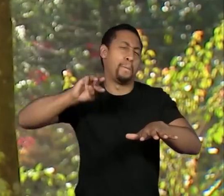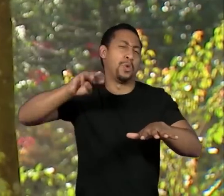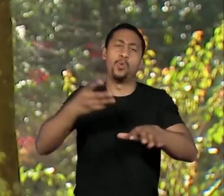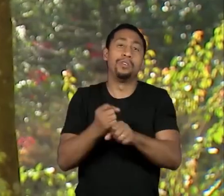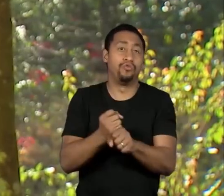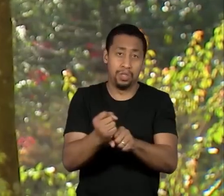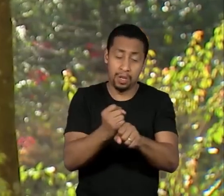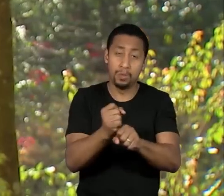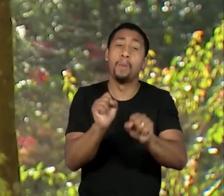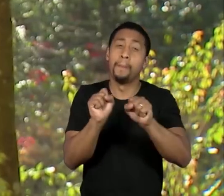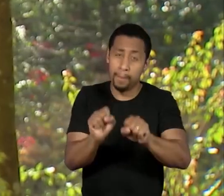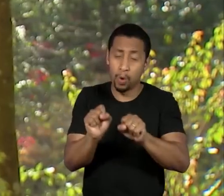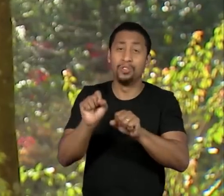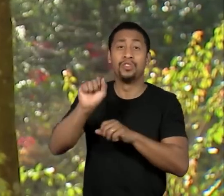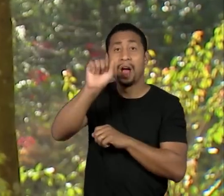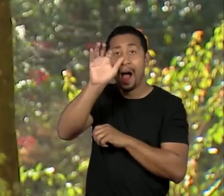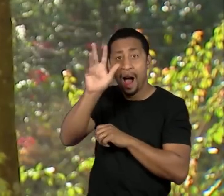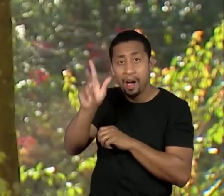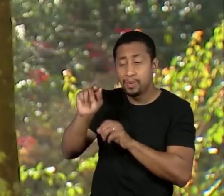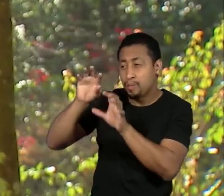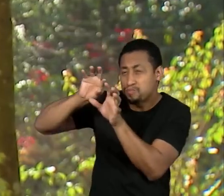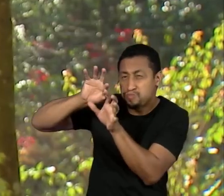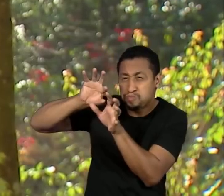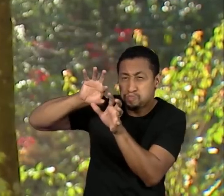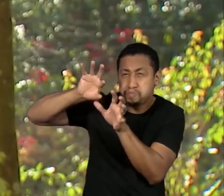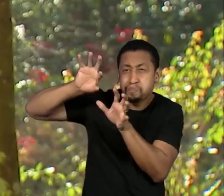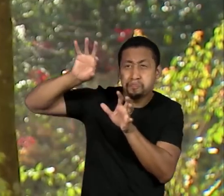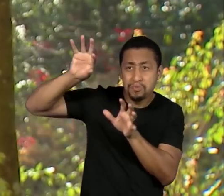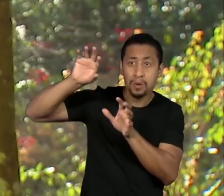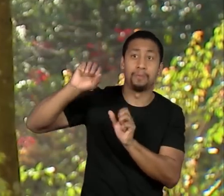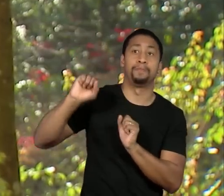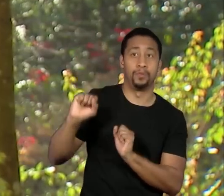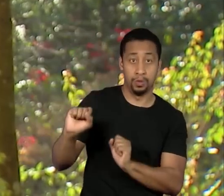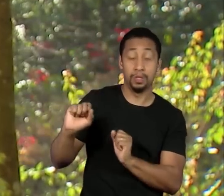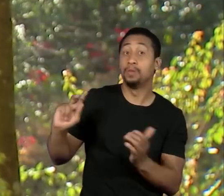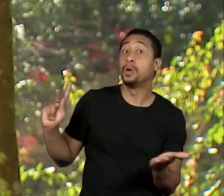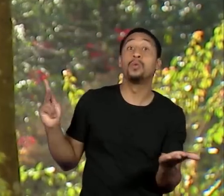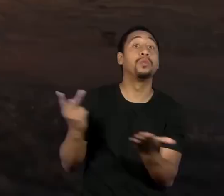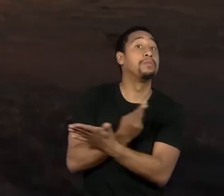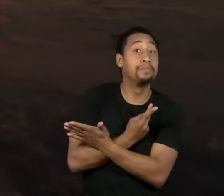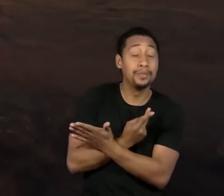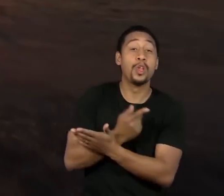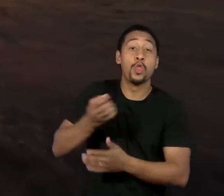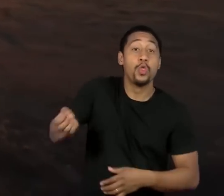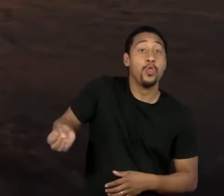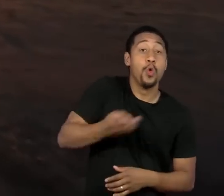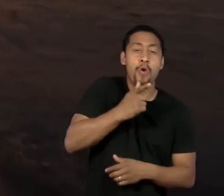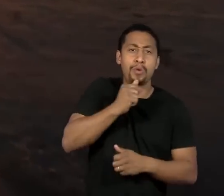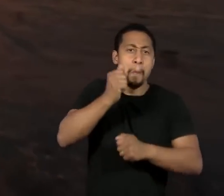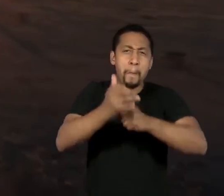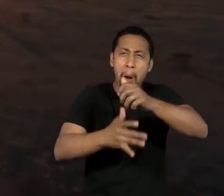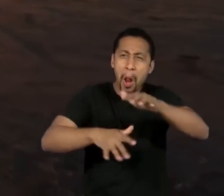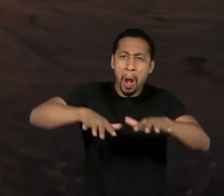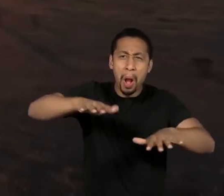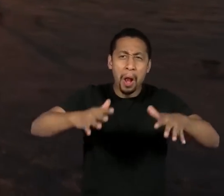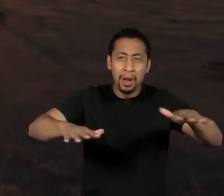cientistas acreditam que com a divisão do continente deverá surgir um novo oceano.